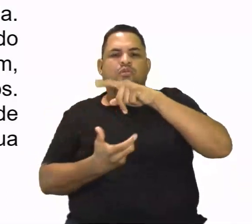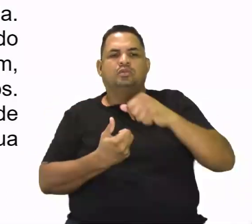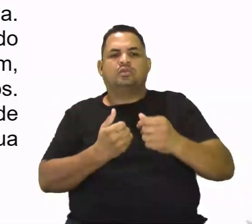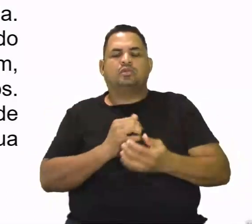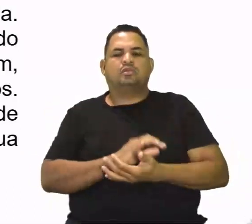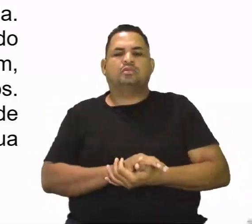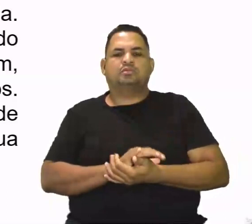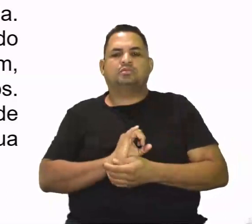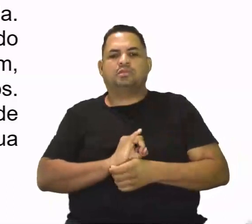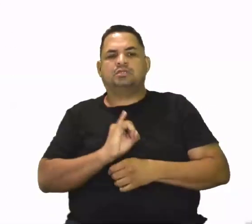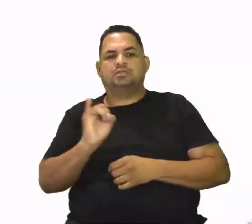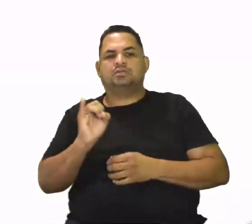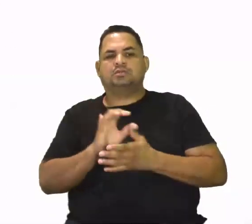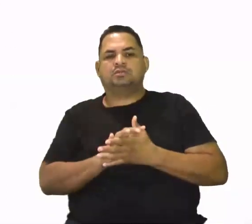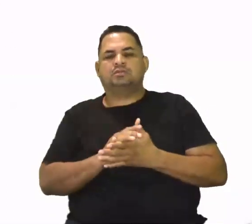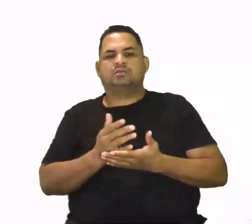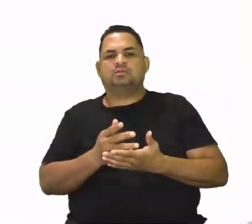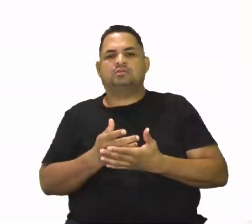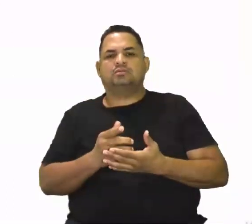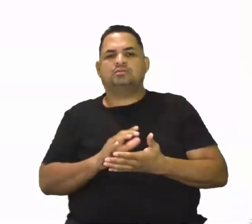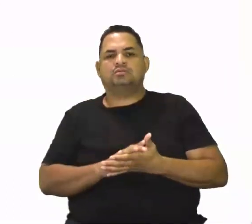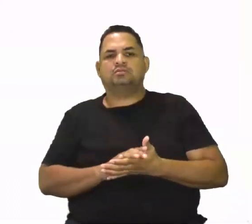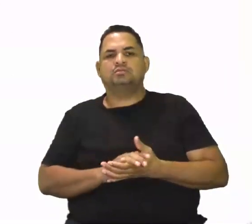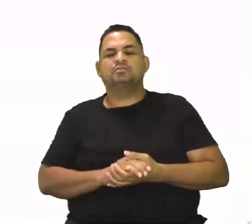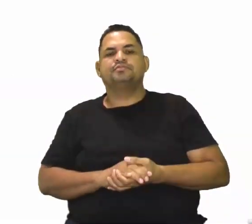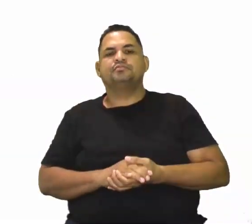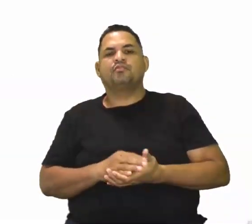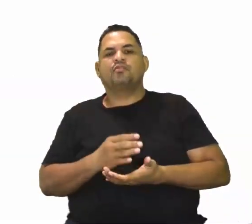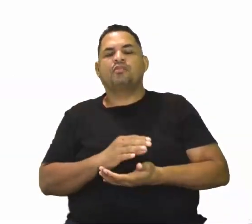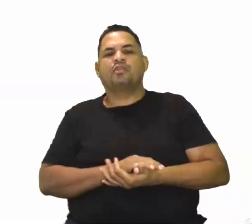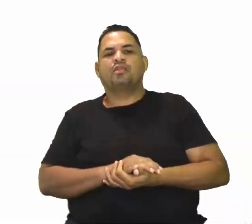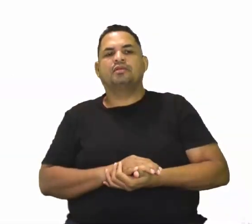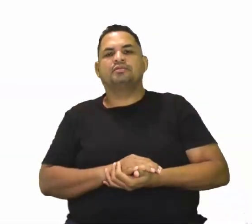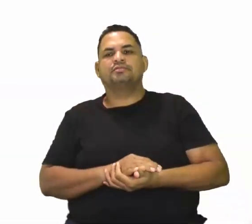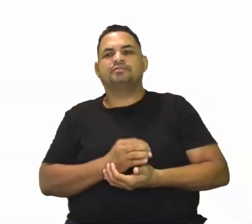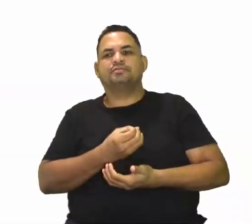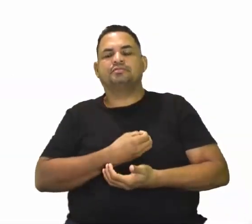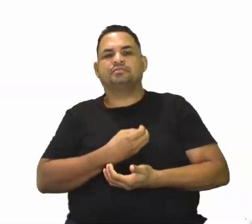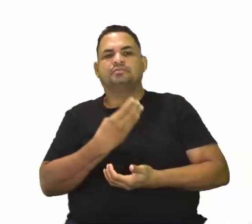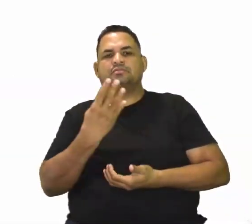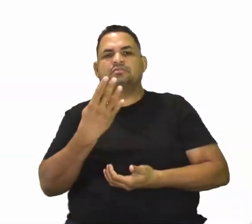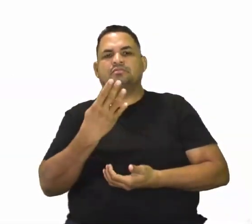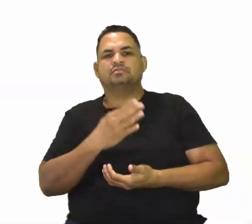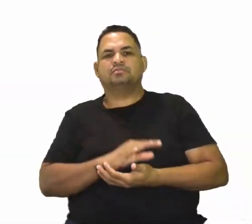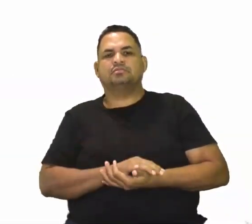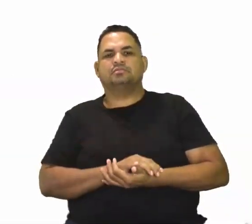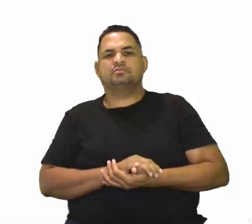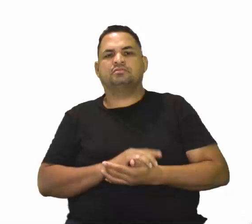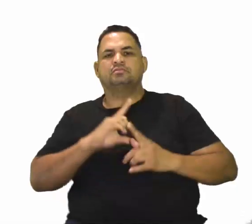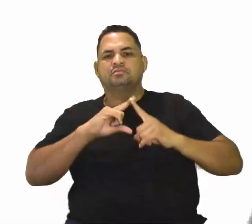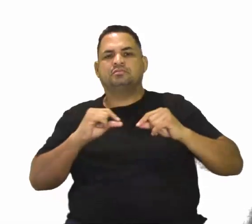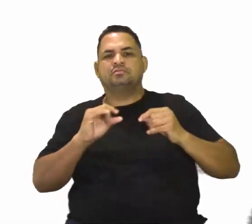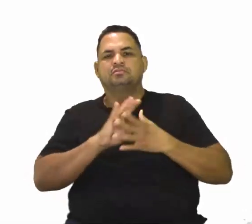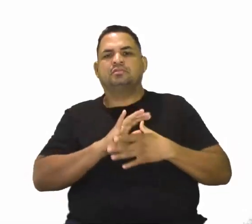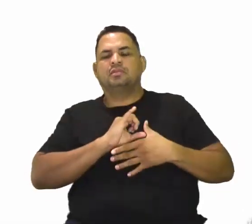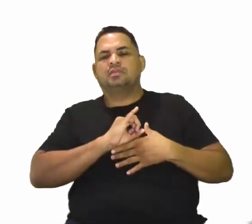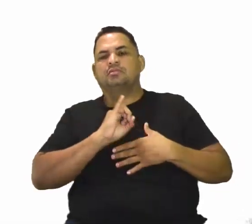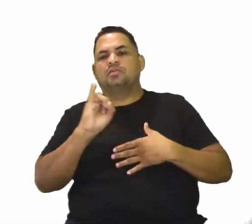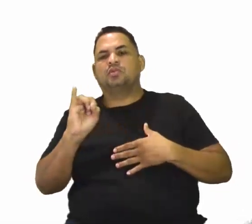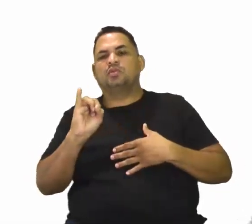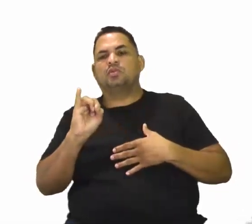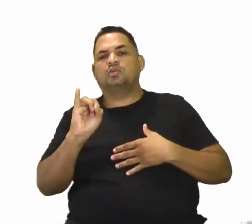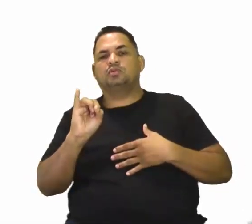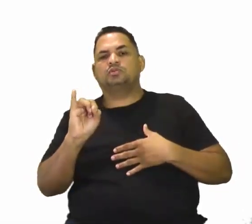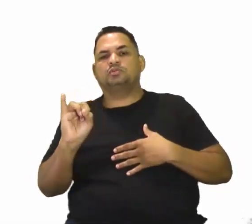tratando, das grandes migrações internacionais. Questão 4. O Japão importa de outros países